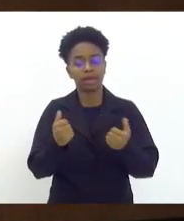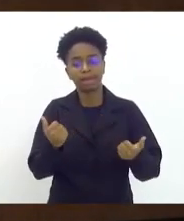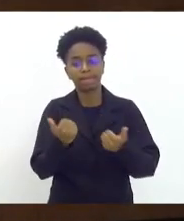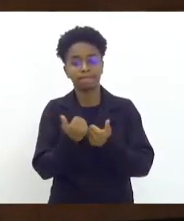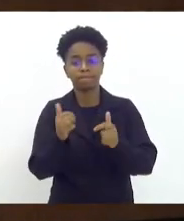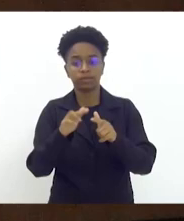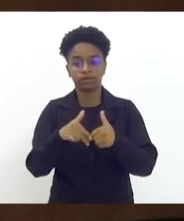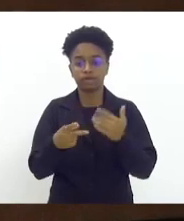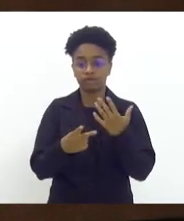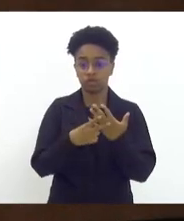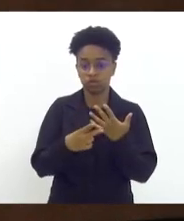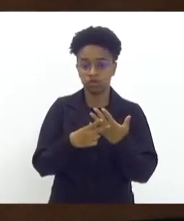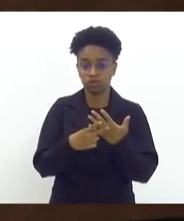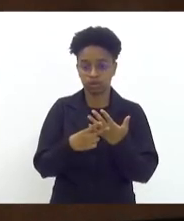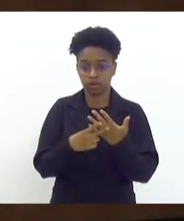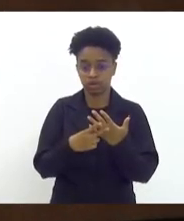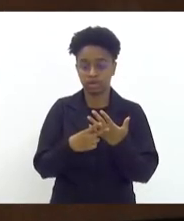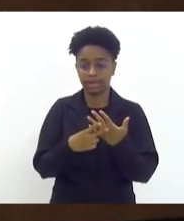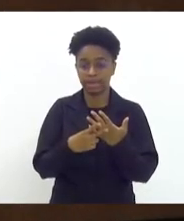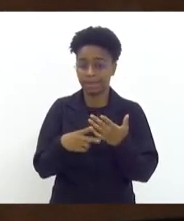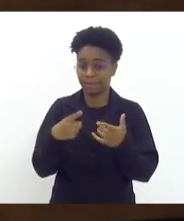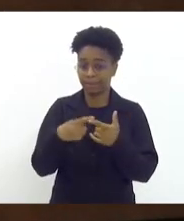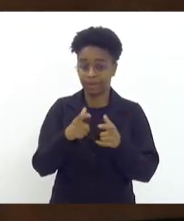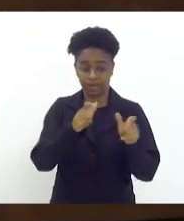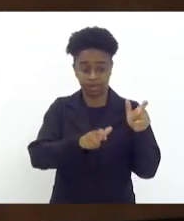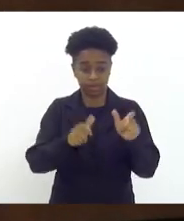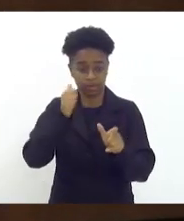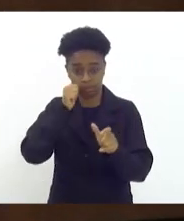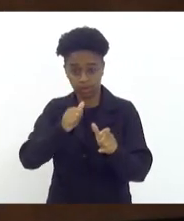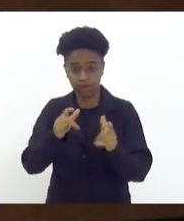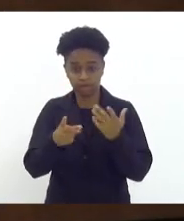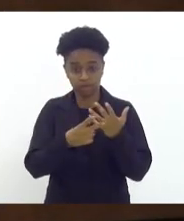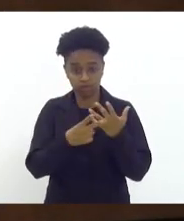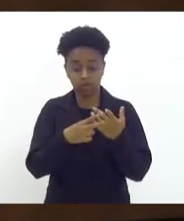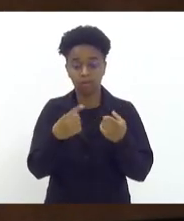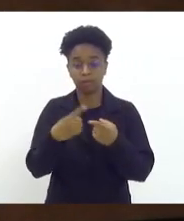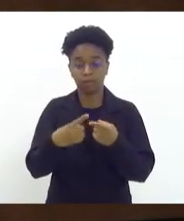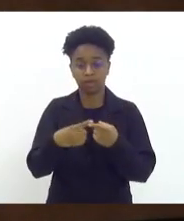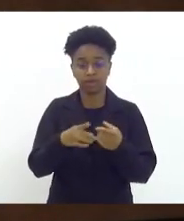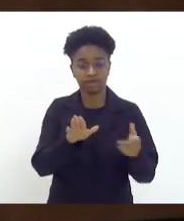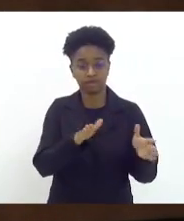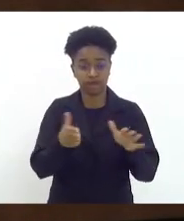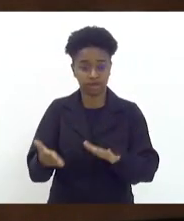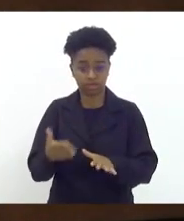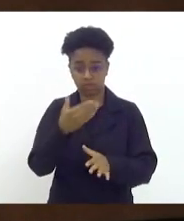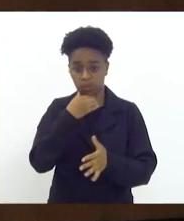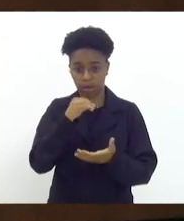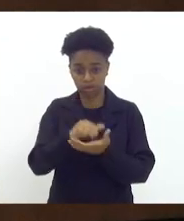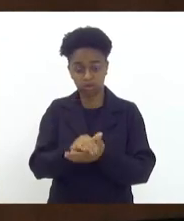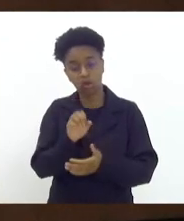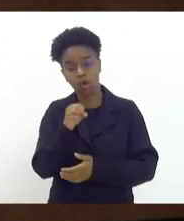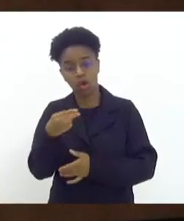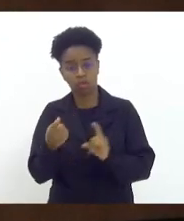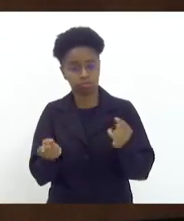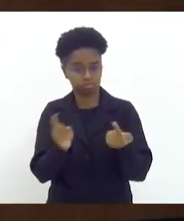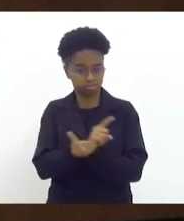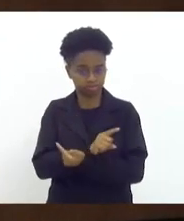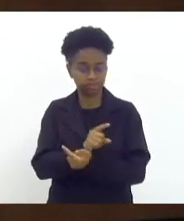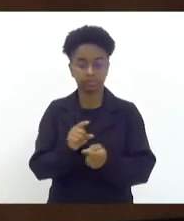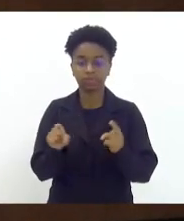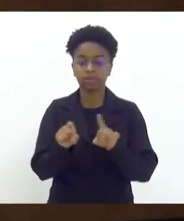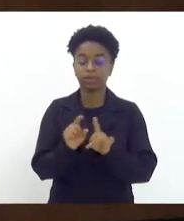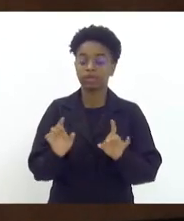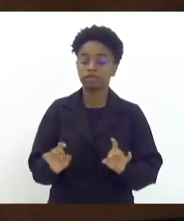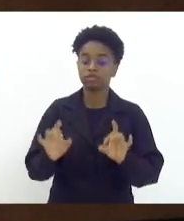ato de serviço que elas ficaram viúvas porque perderam o seu ente querido ou viúvos e de forma